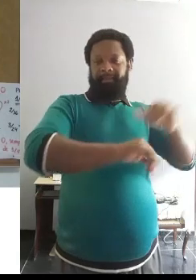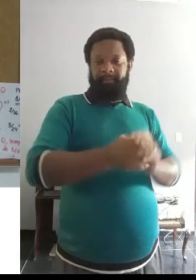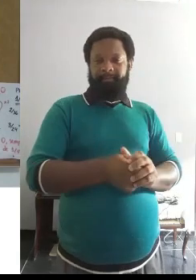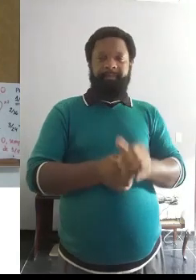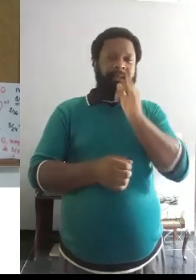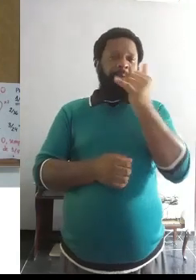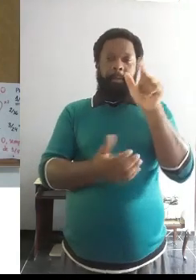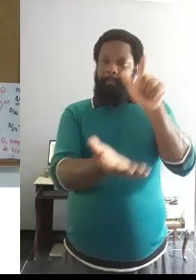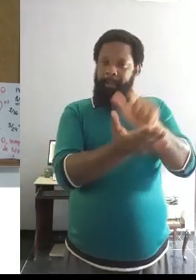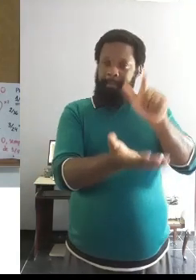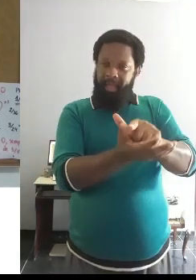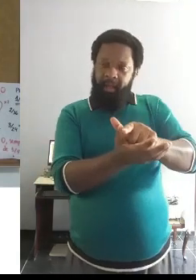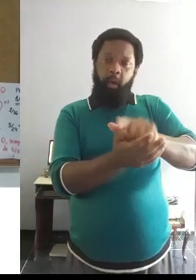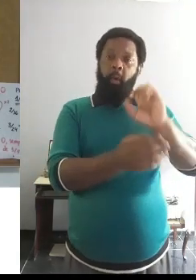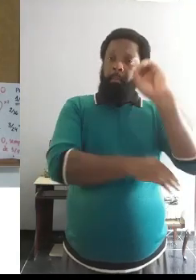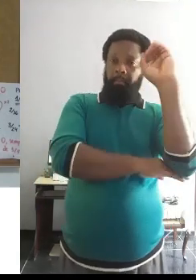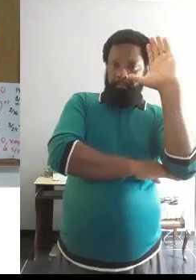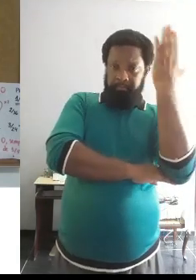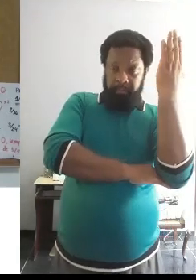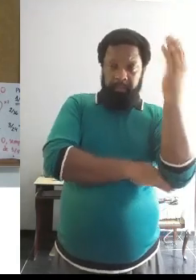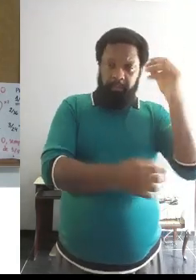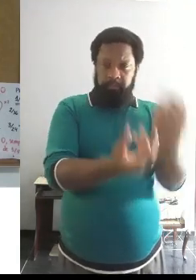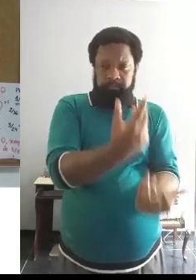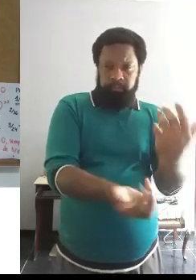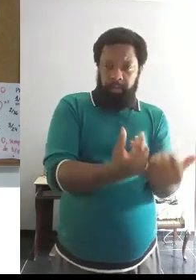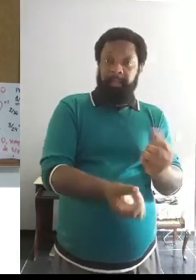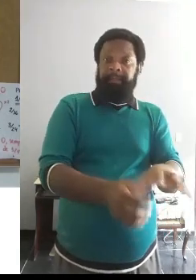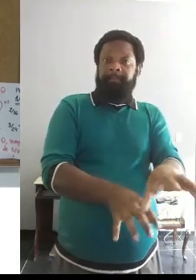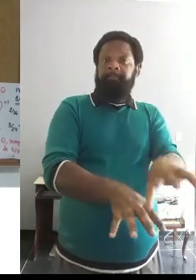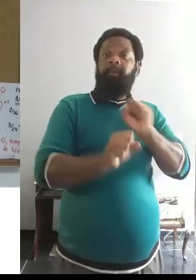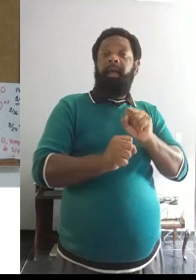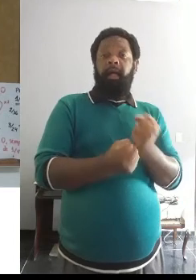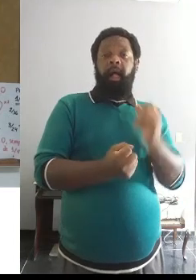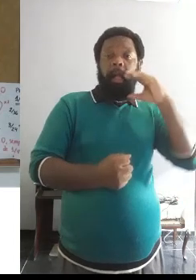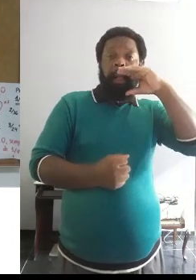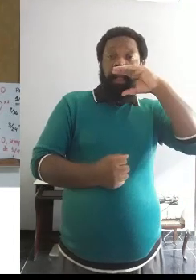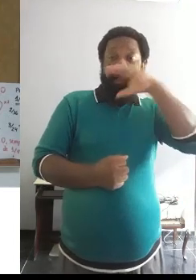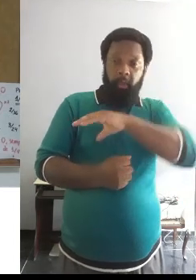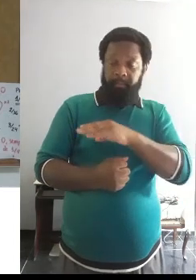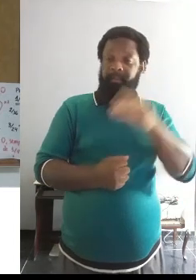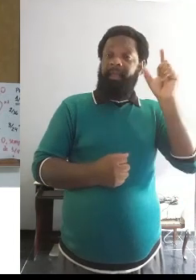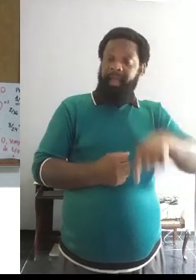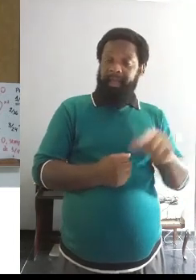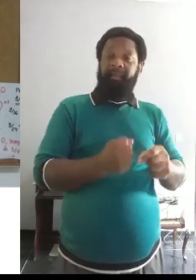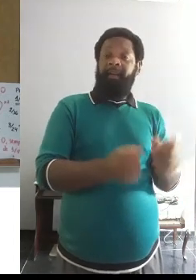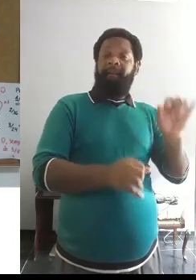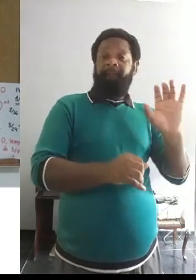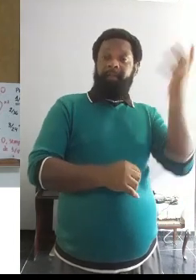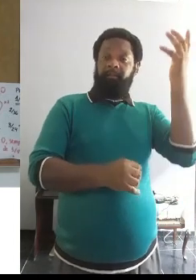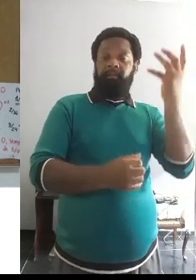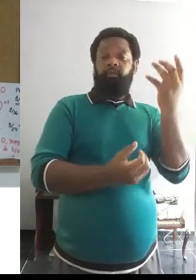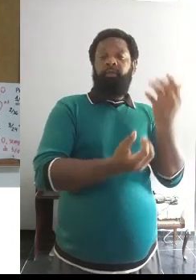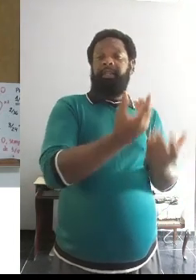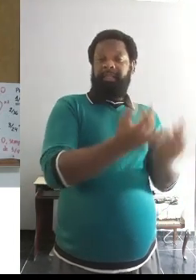um pedaço de papel ou um pedaço de madeira, nós observamos liberação de calor. Então, isso é um fenômeno químico. E quando nós observamos um